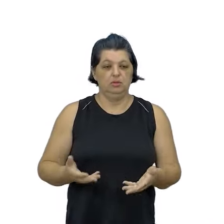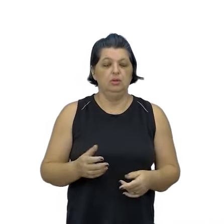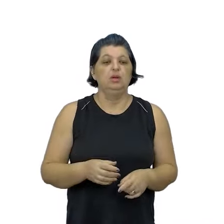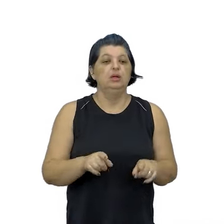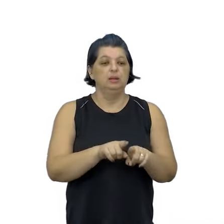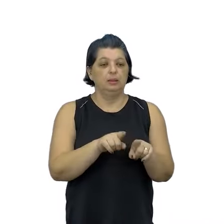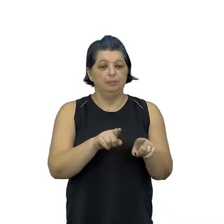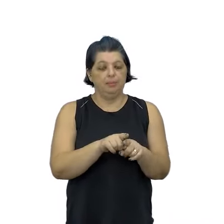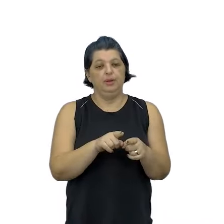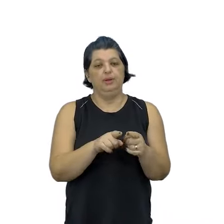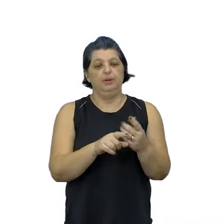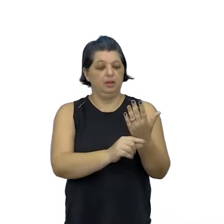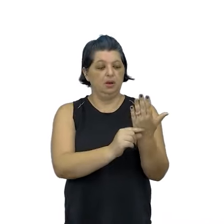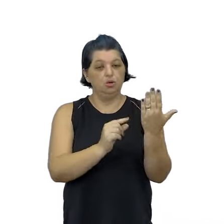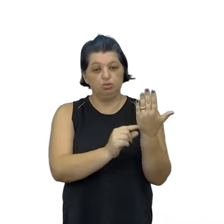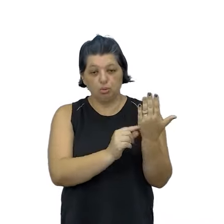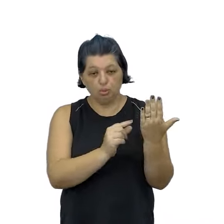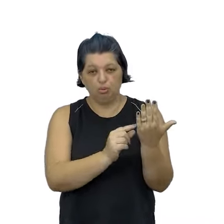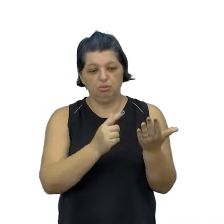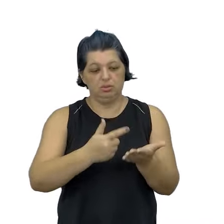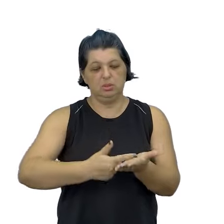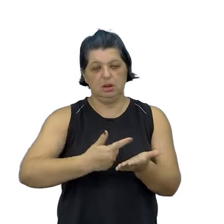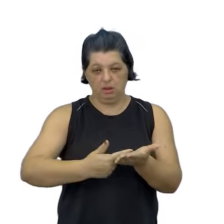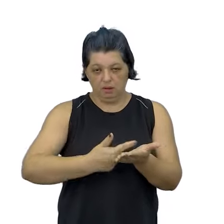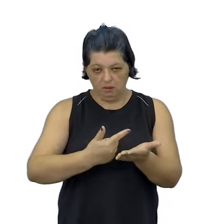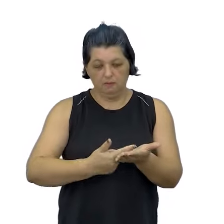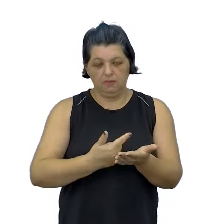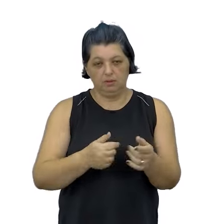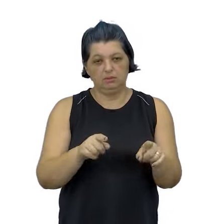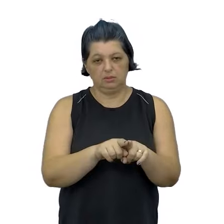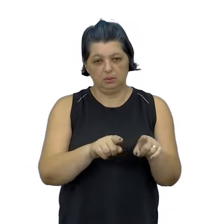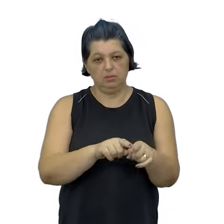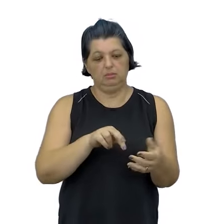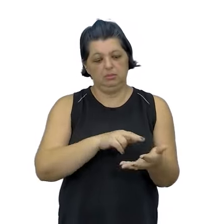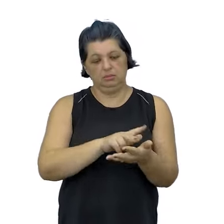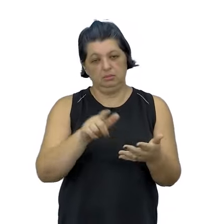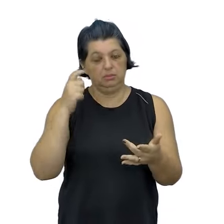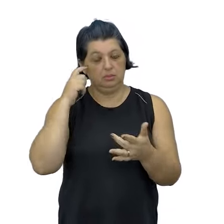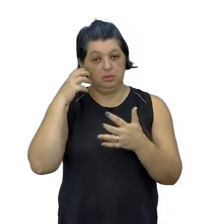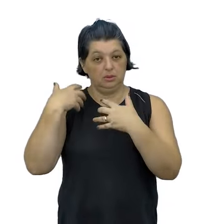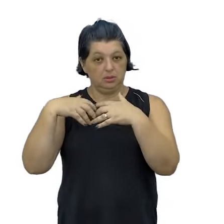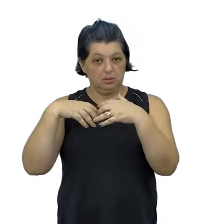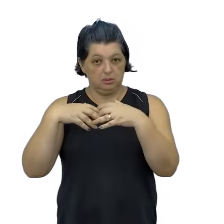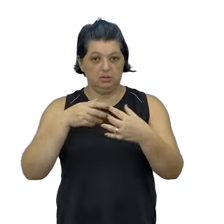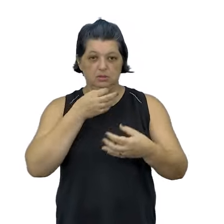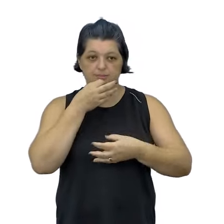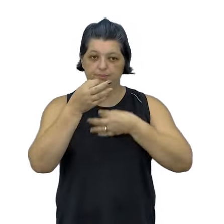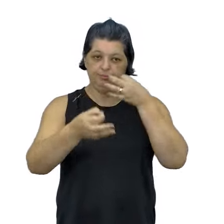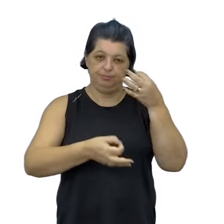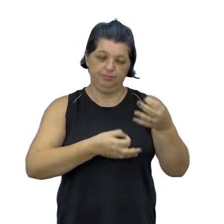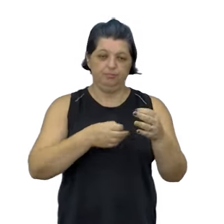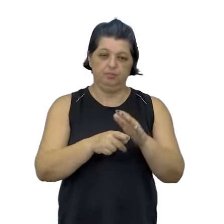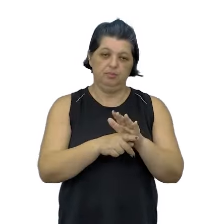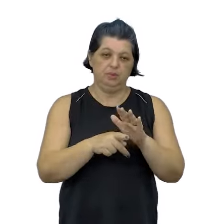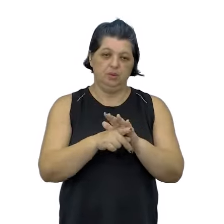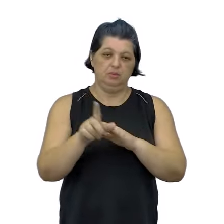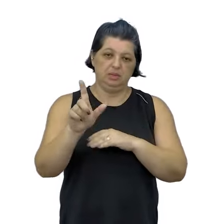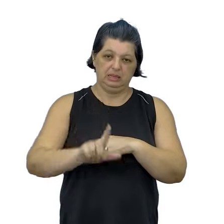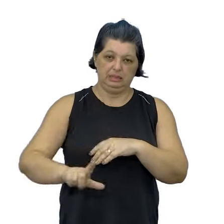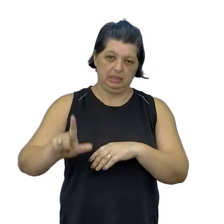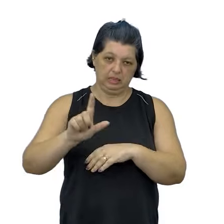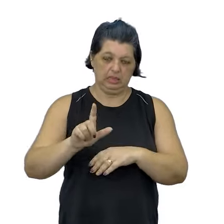de autores, né, de livros, enfim, né, para que haja aquela reflexão crítica das obras literárias e que lhe permite